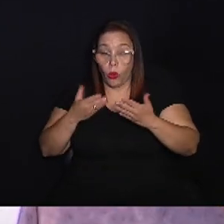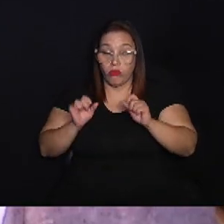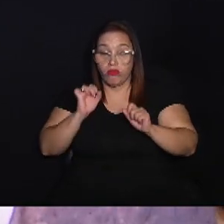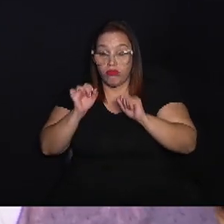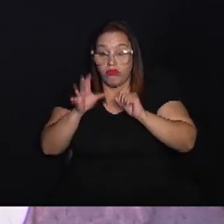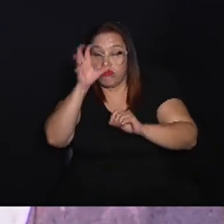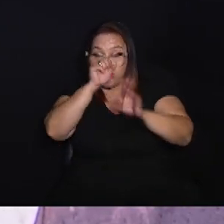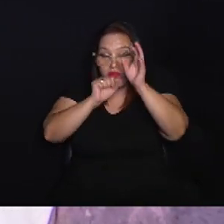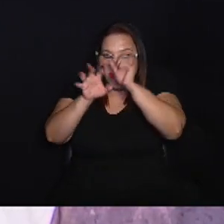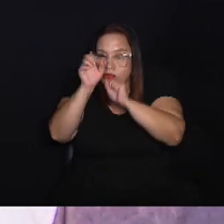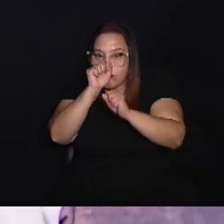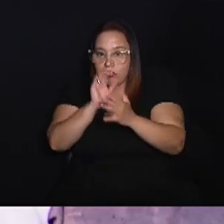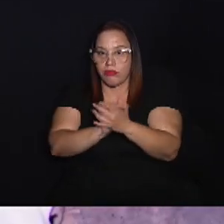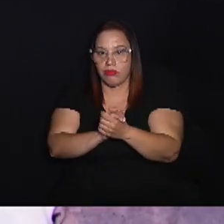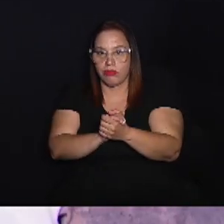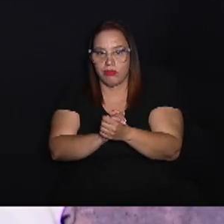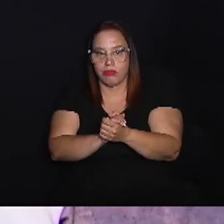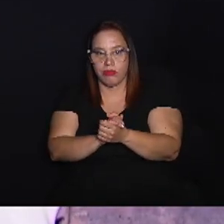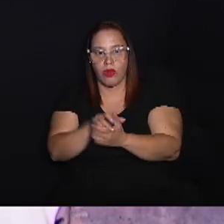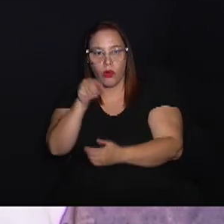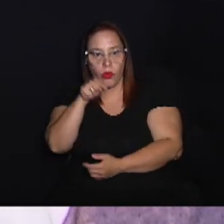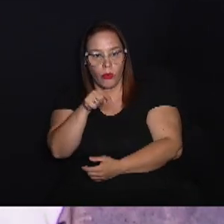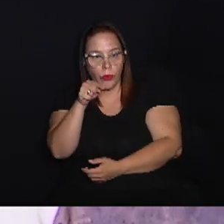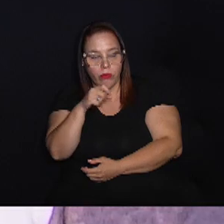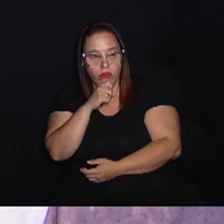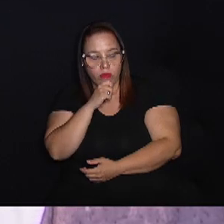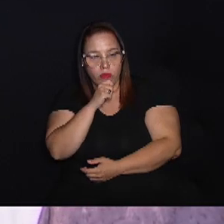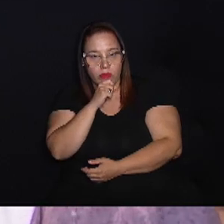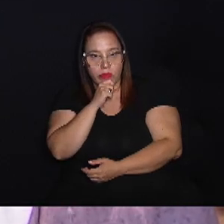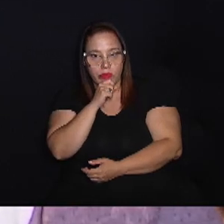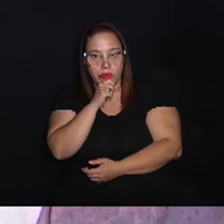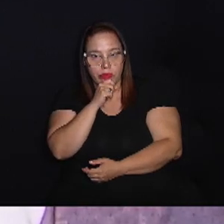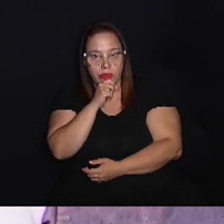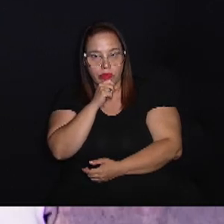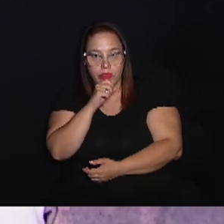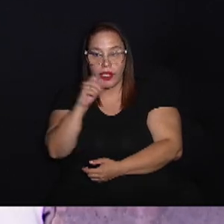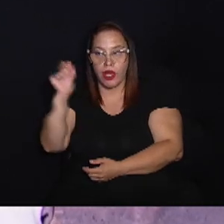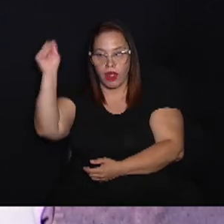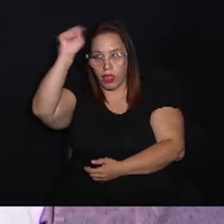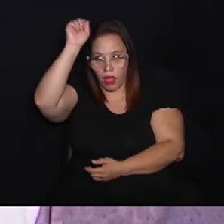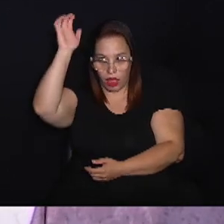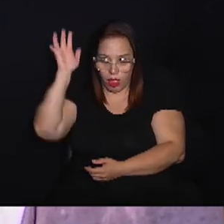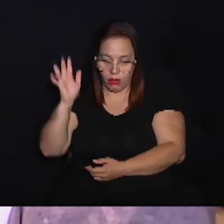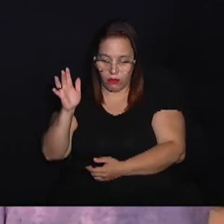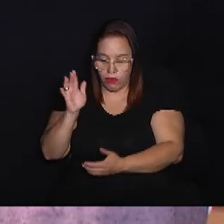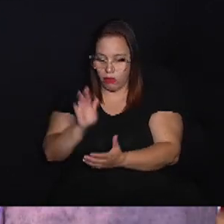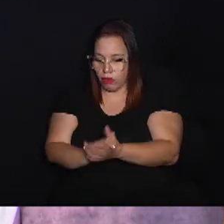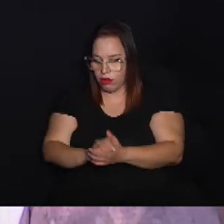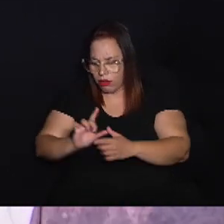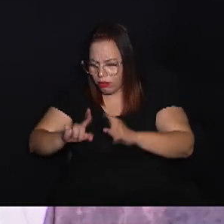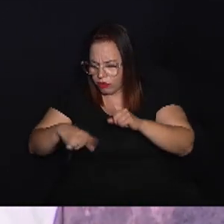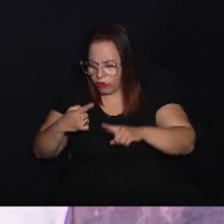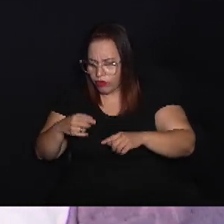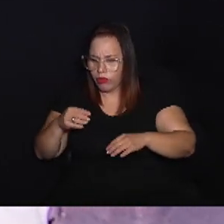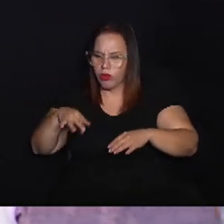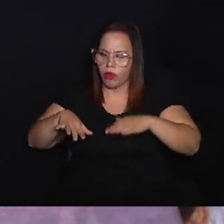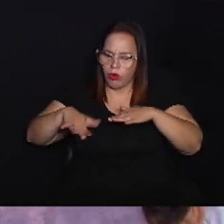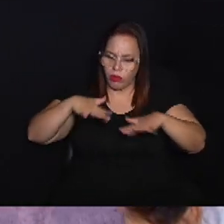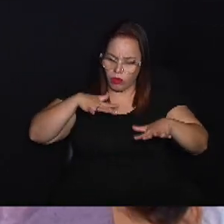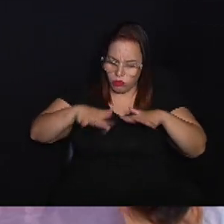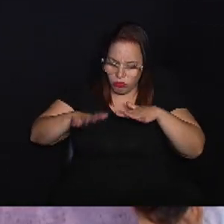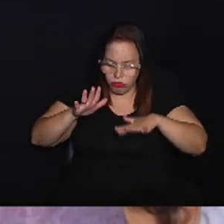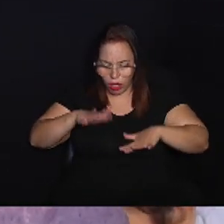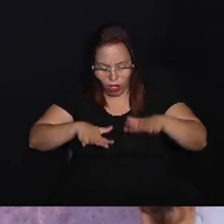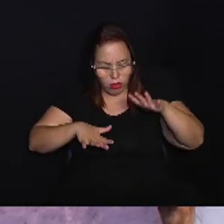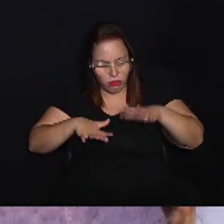está aprendendo. A cultura daqui veio da África e, além do instrumento,